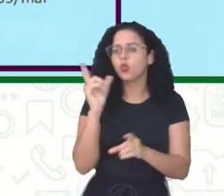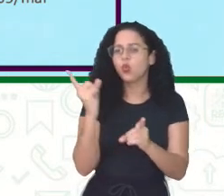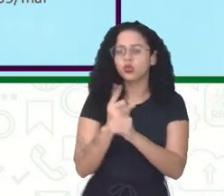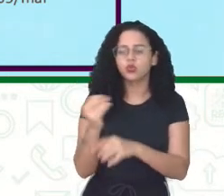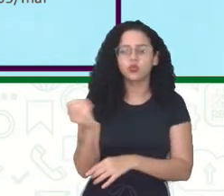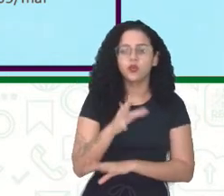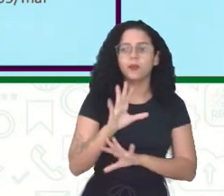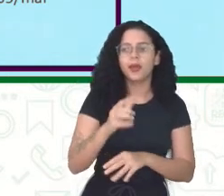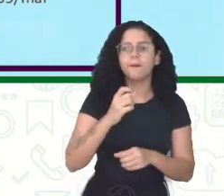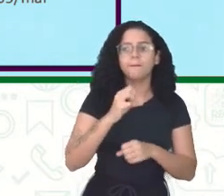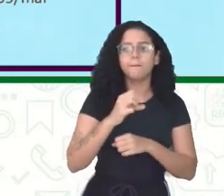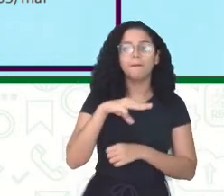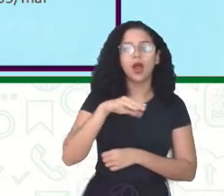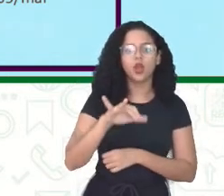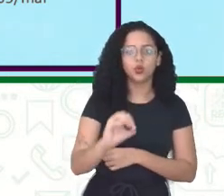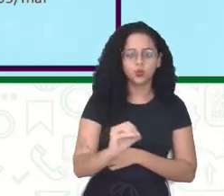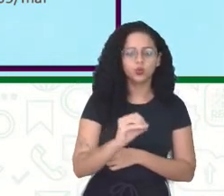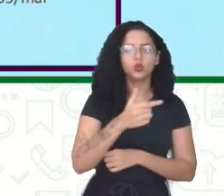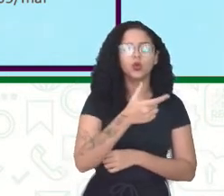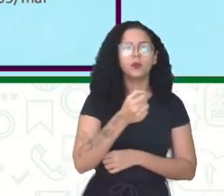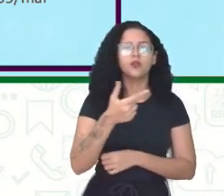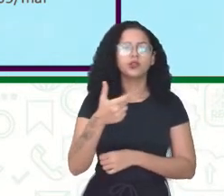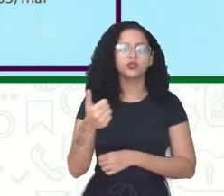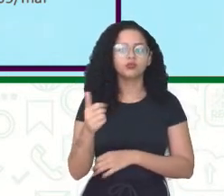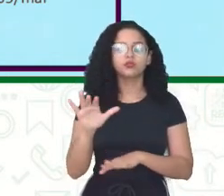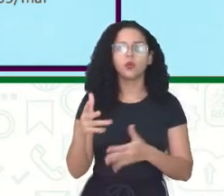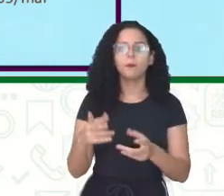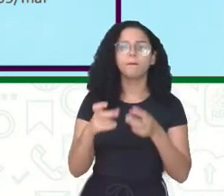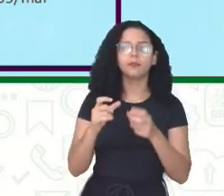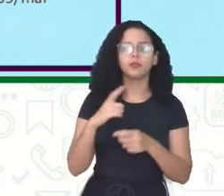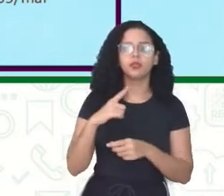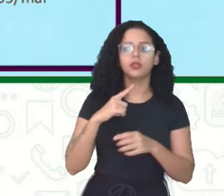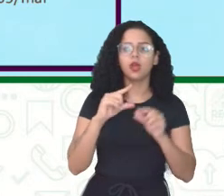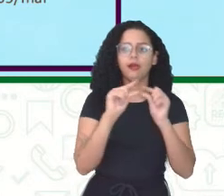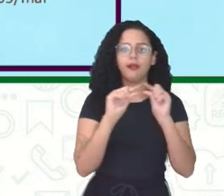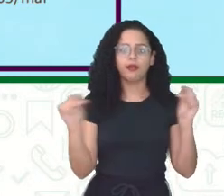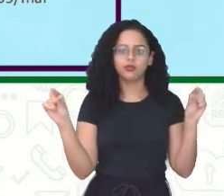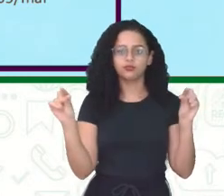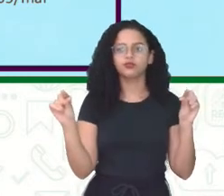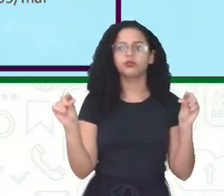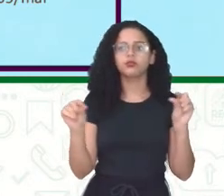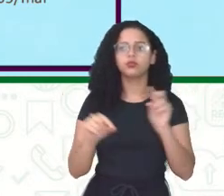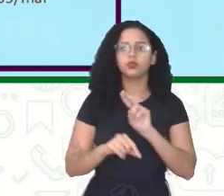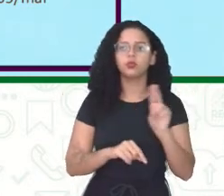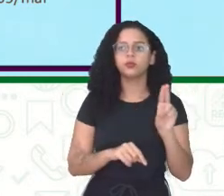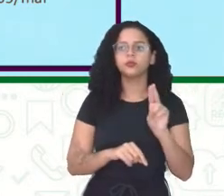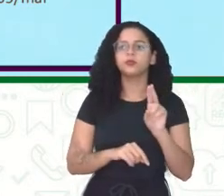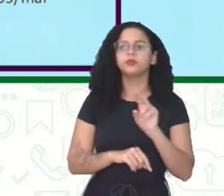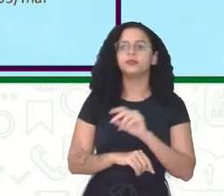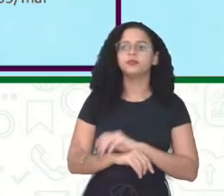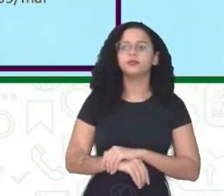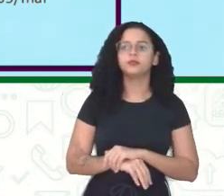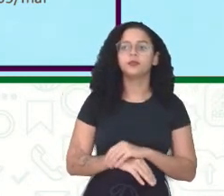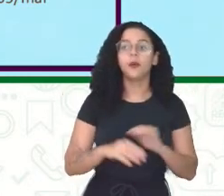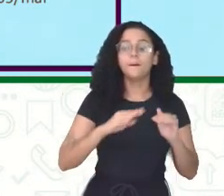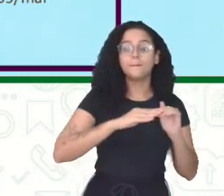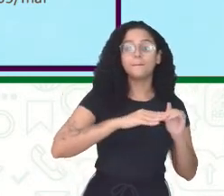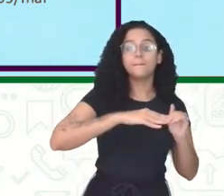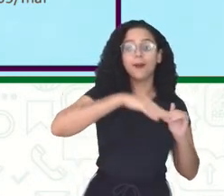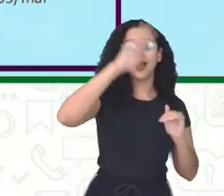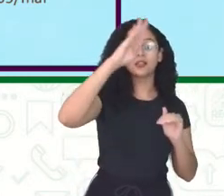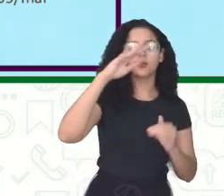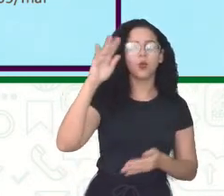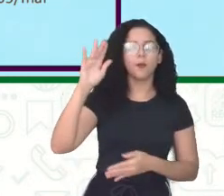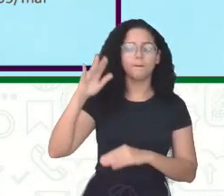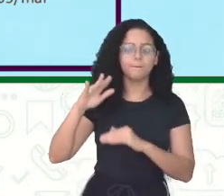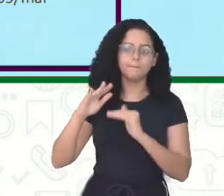de 2021. E aí você vai perceber que também ele tem uma legenda, onde eu tenho ali embaixo máximo e